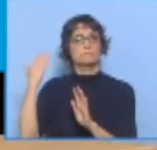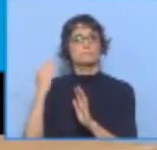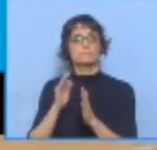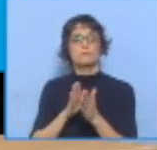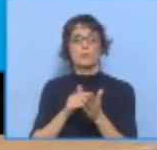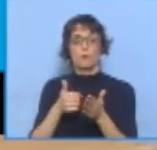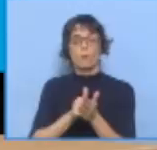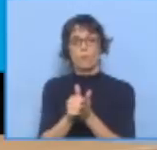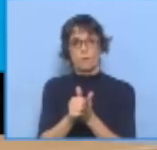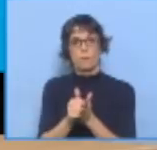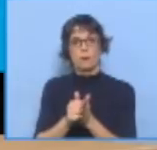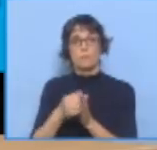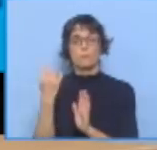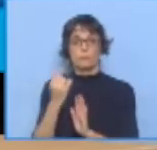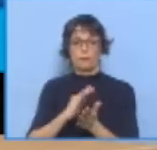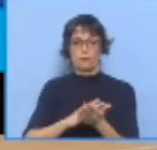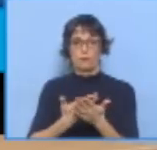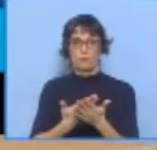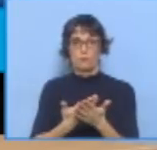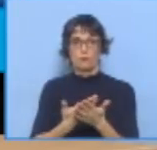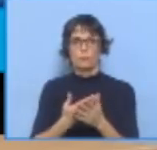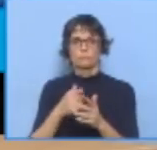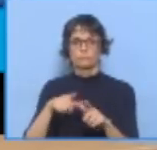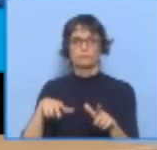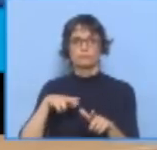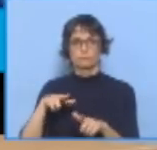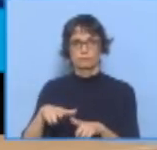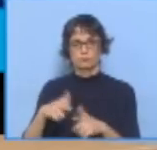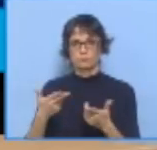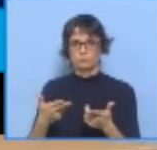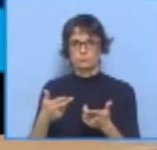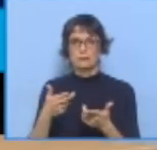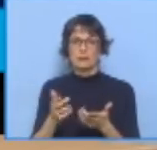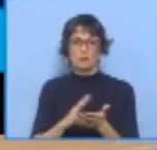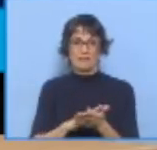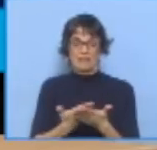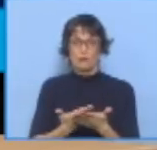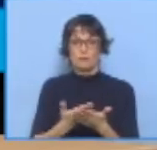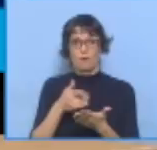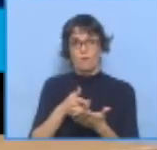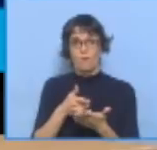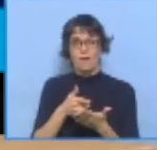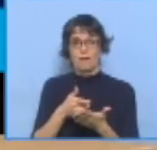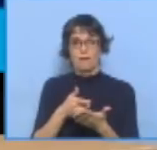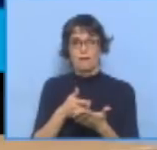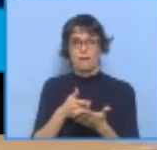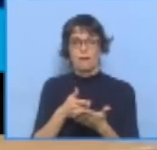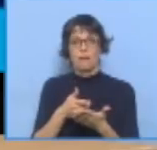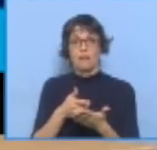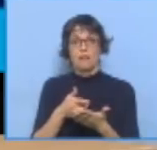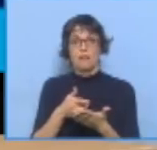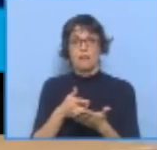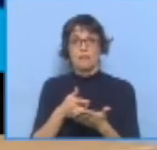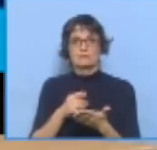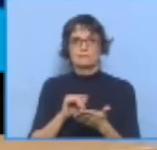português, e uma tradução que ficou naturalmente incompleta na medida em que a maior parte da Bíblia,